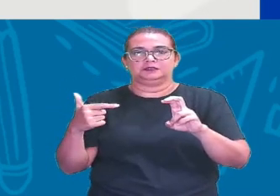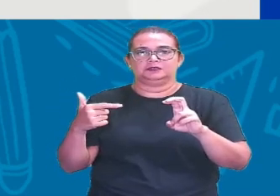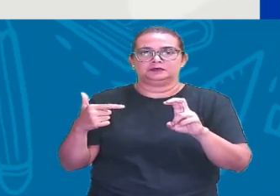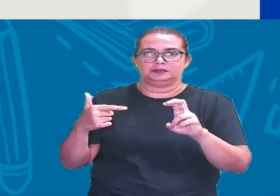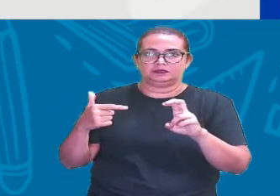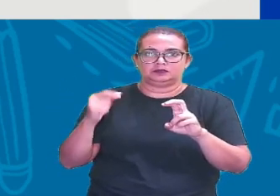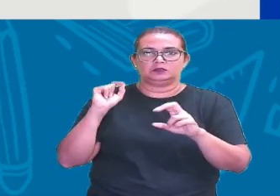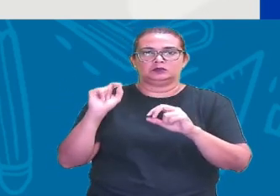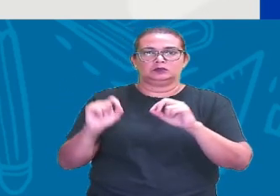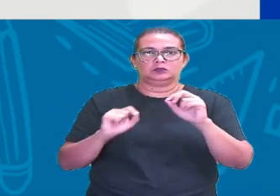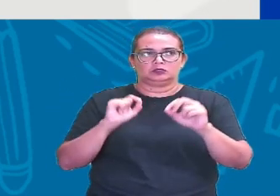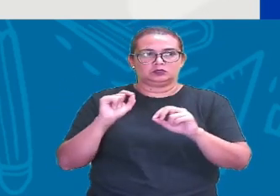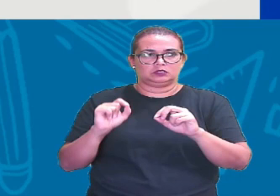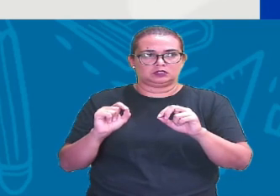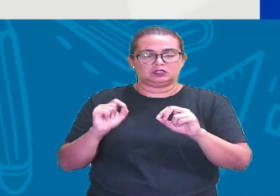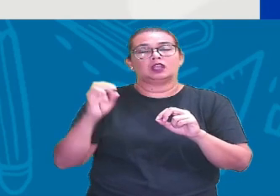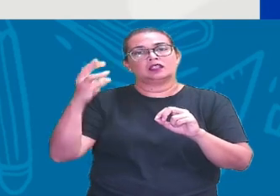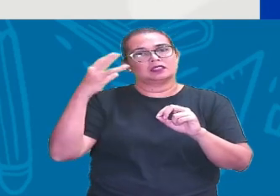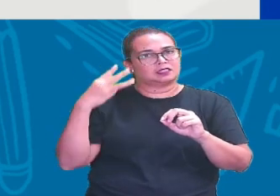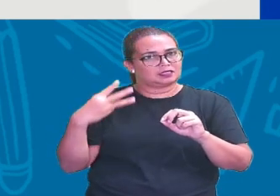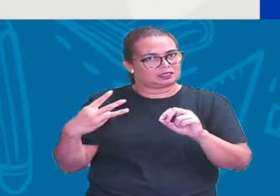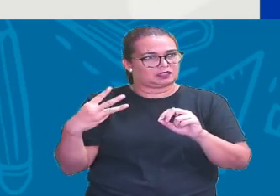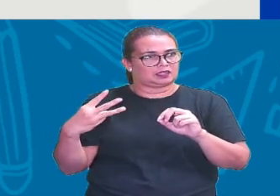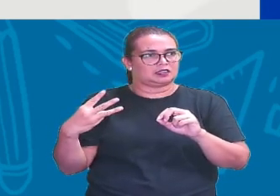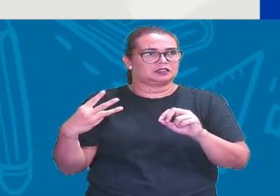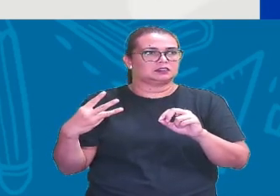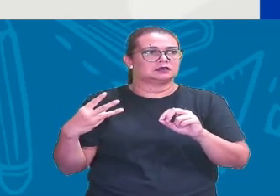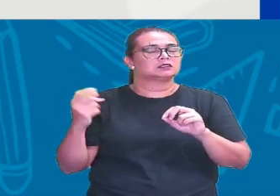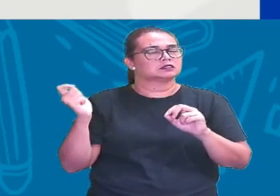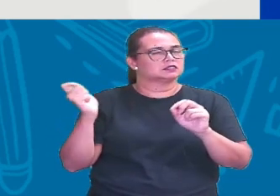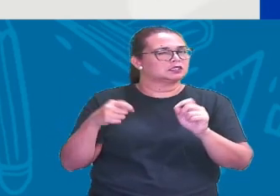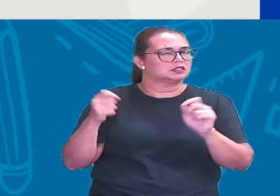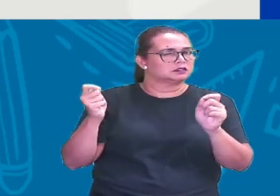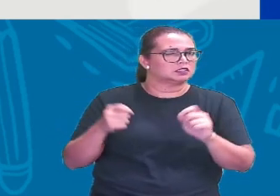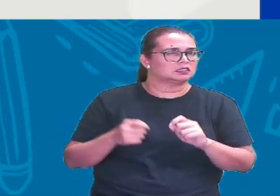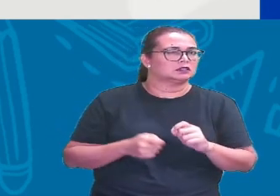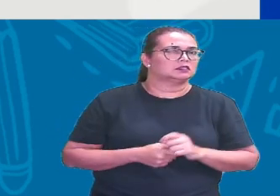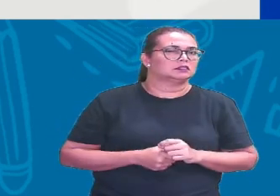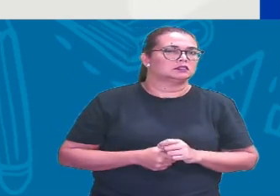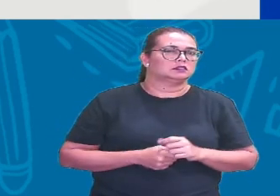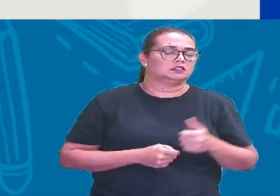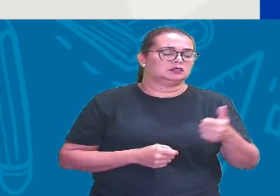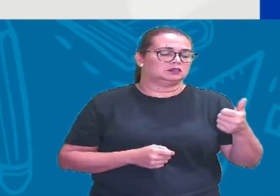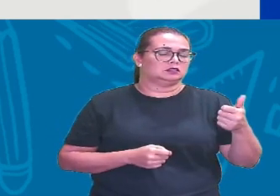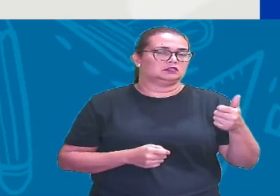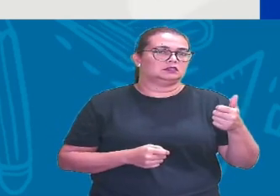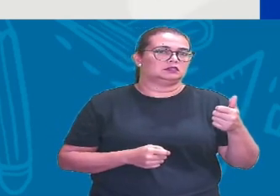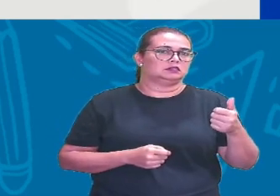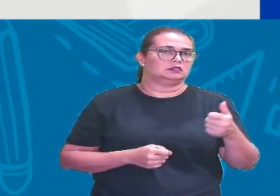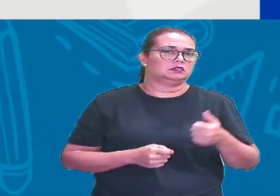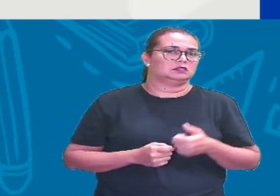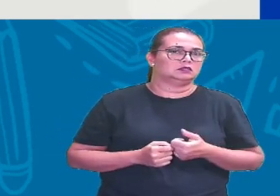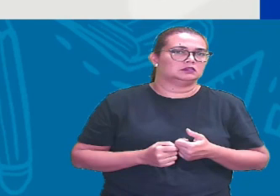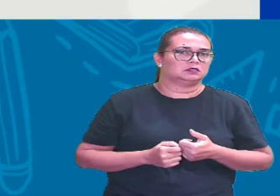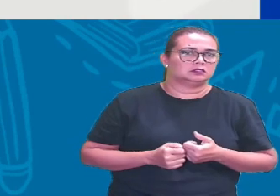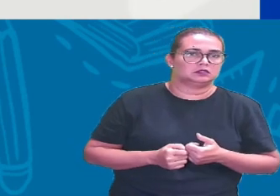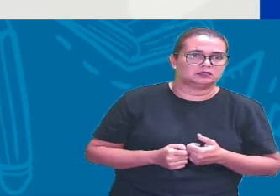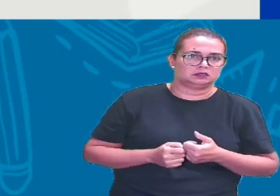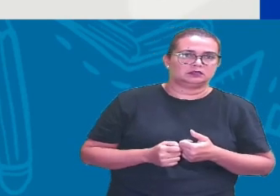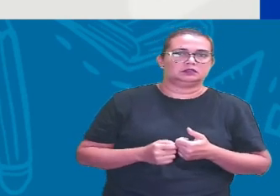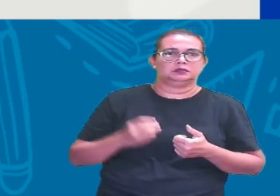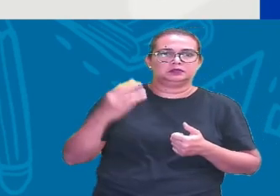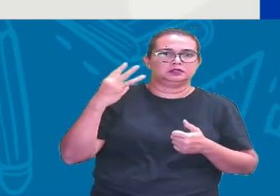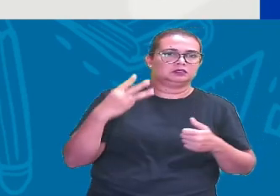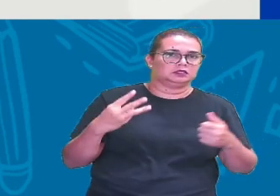eles são múltiplos de 3. Então, dá para dividir por 3. 81 e 45 dividido